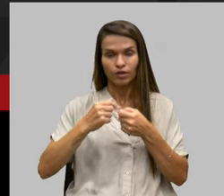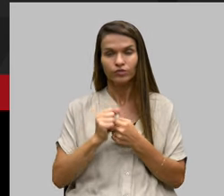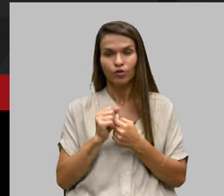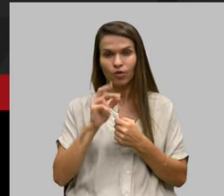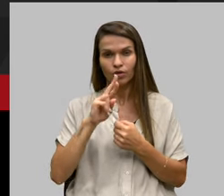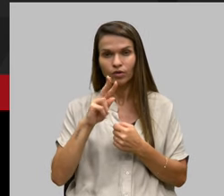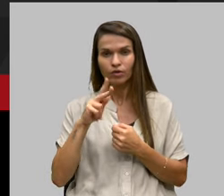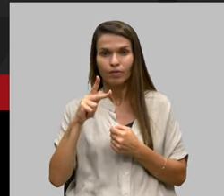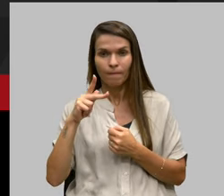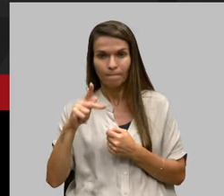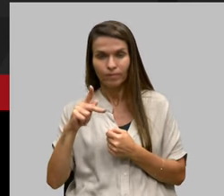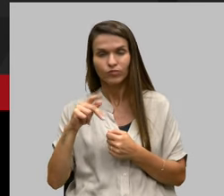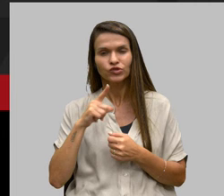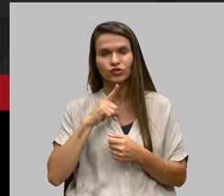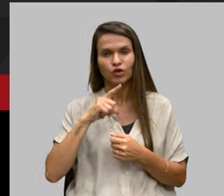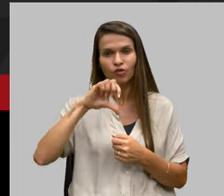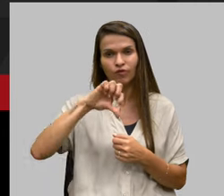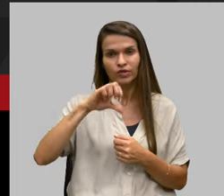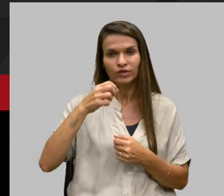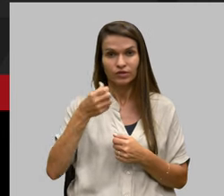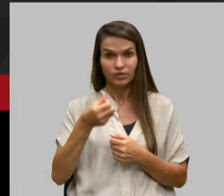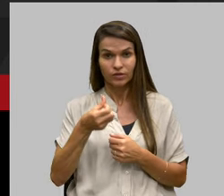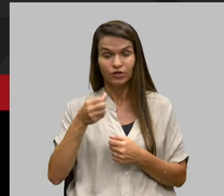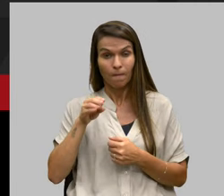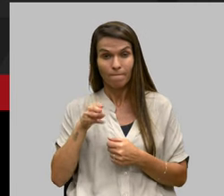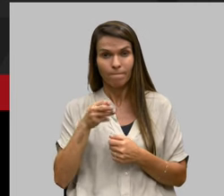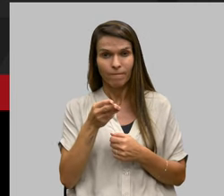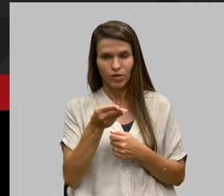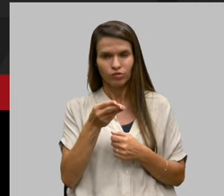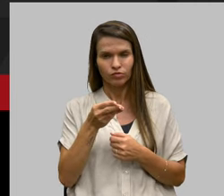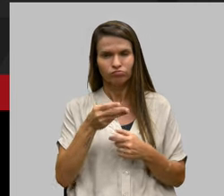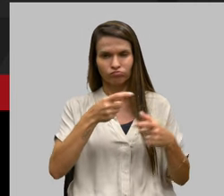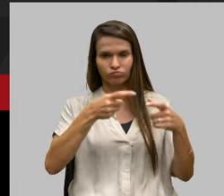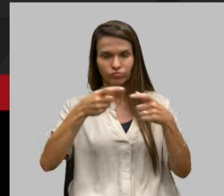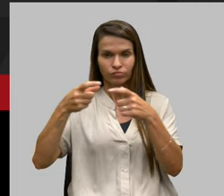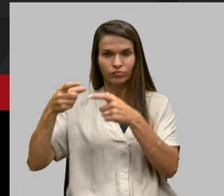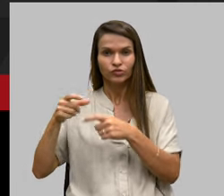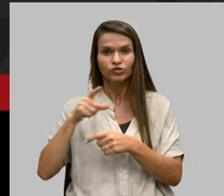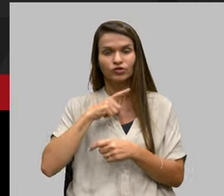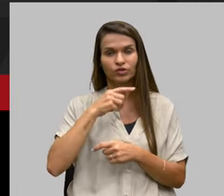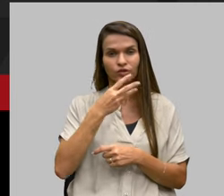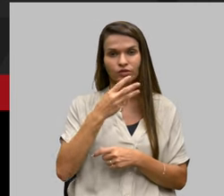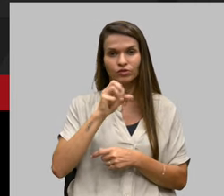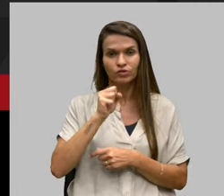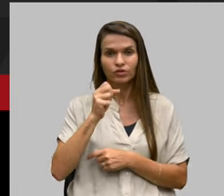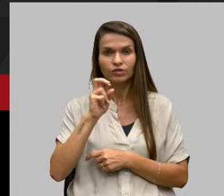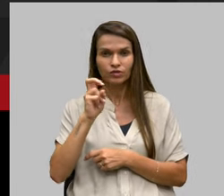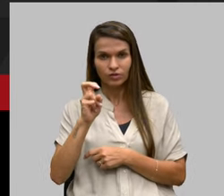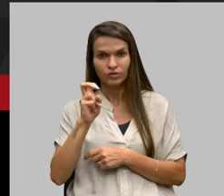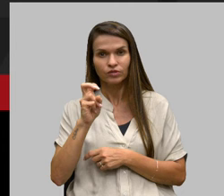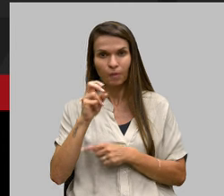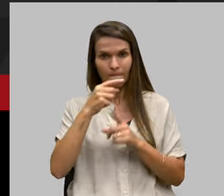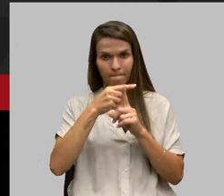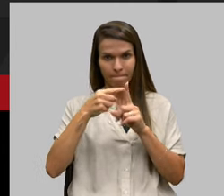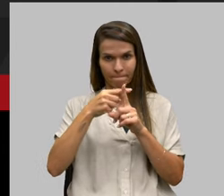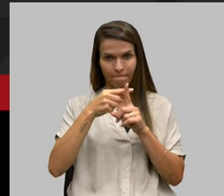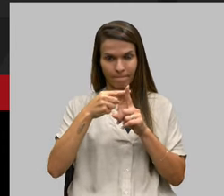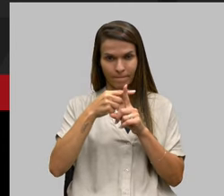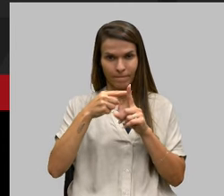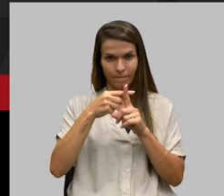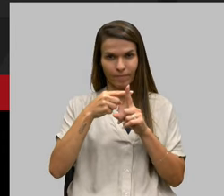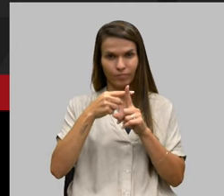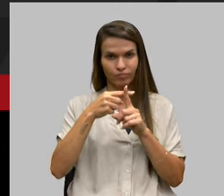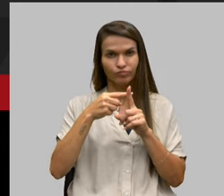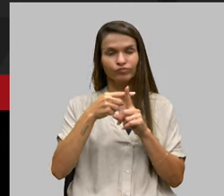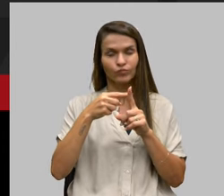90 milhões em patrimônio tinha 385 milhões em passivo atuarial ou seja em necessidade